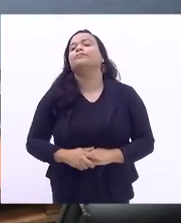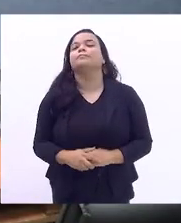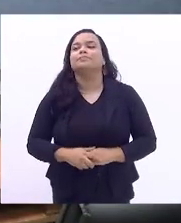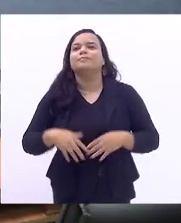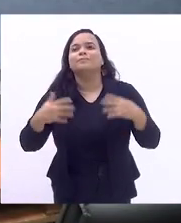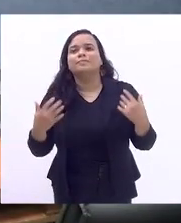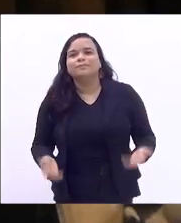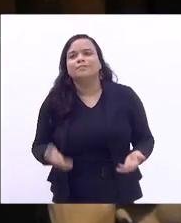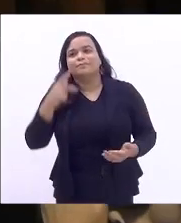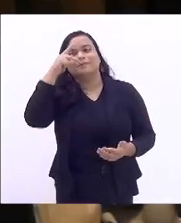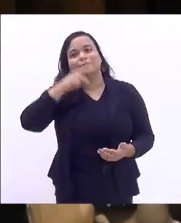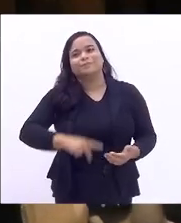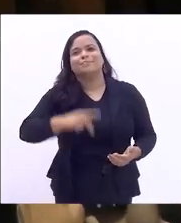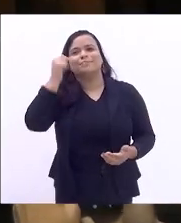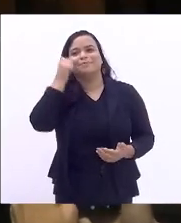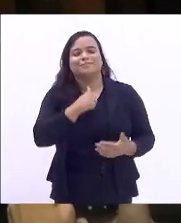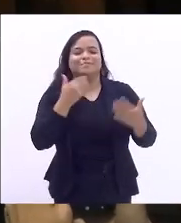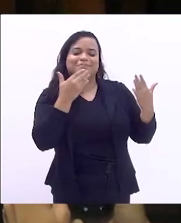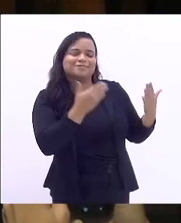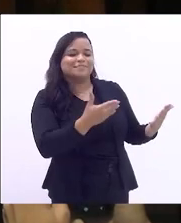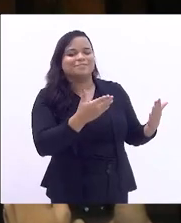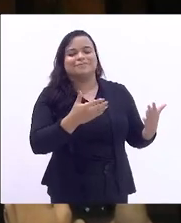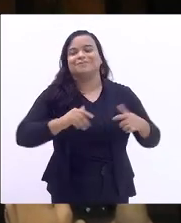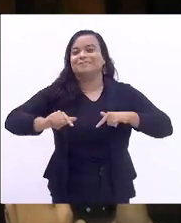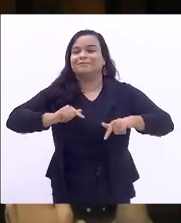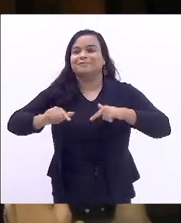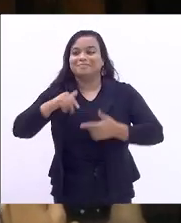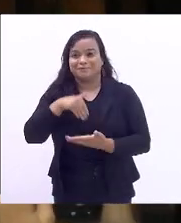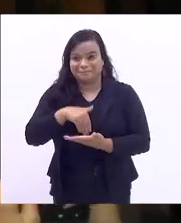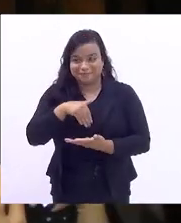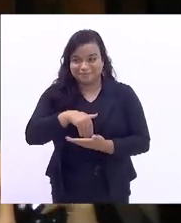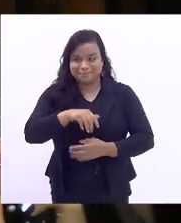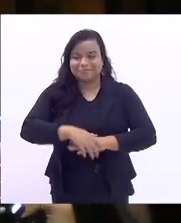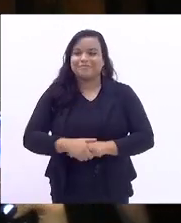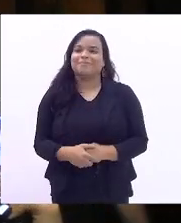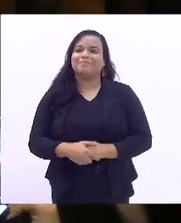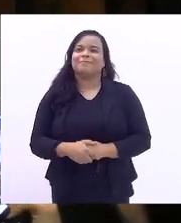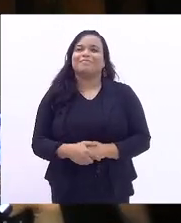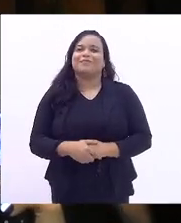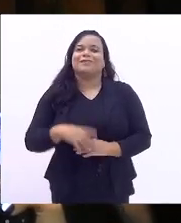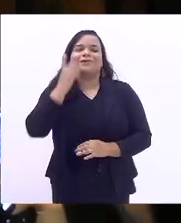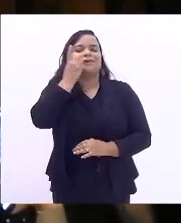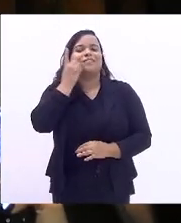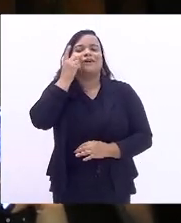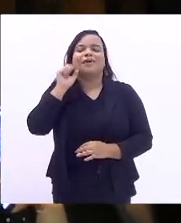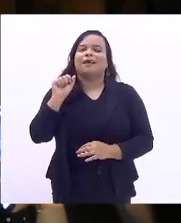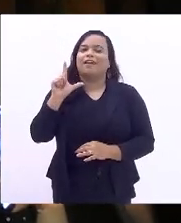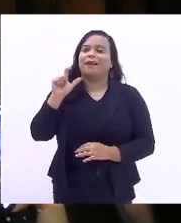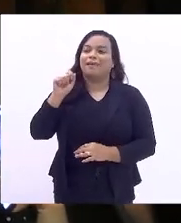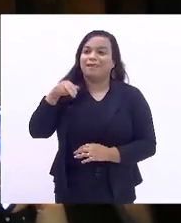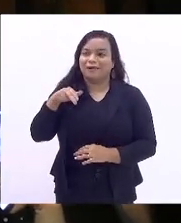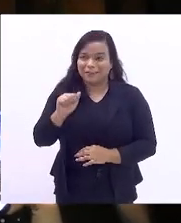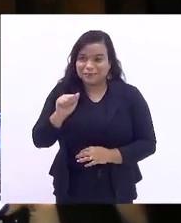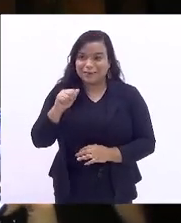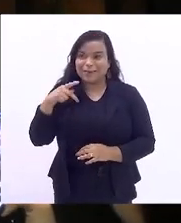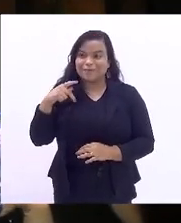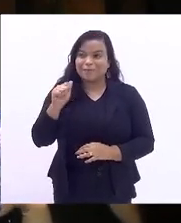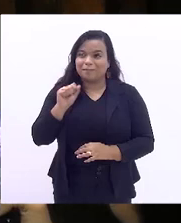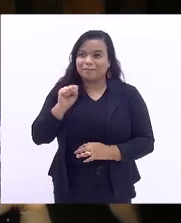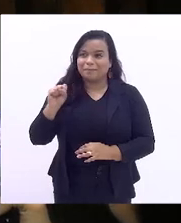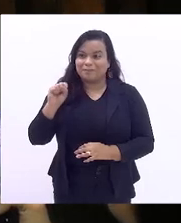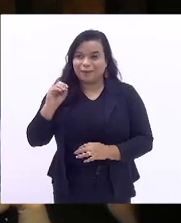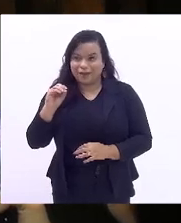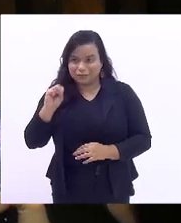senhora presidente do expediente final deputada Alana Passos